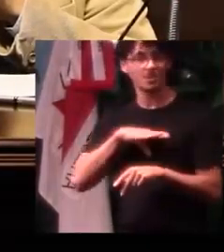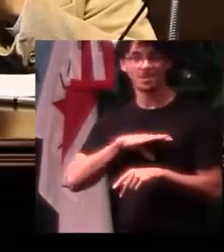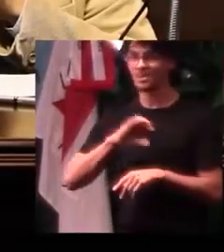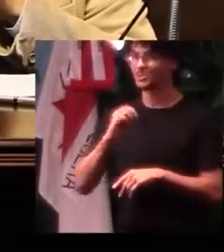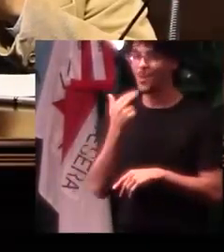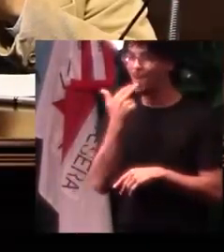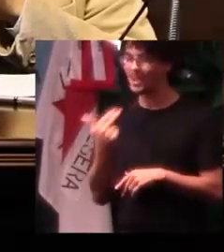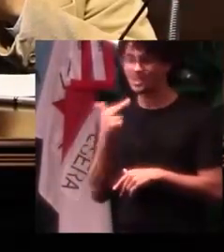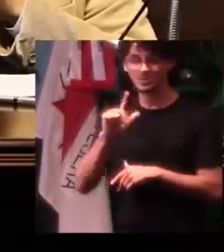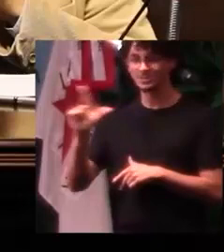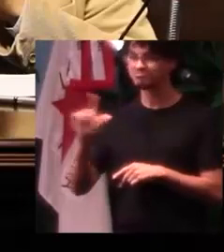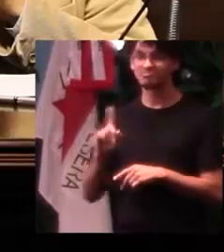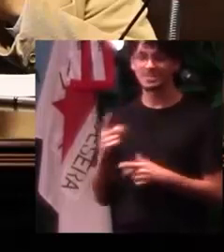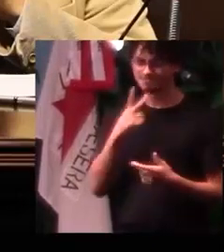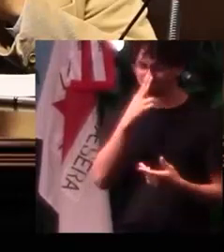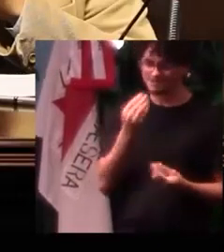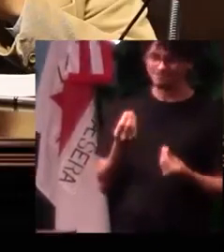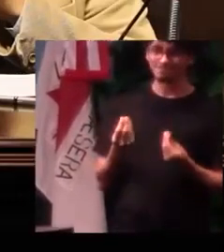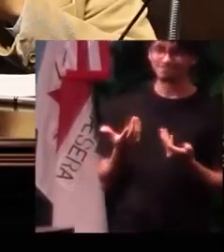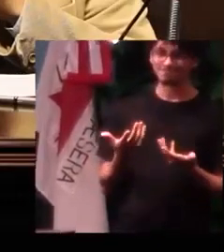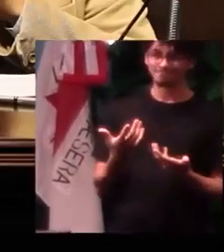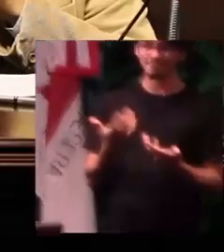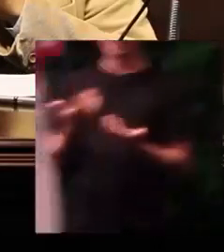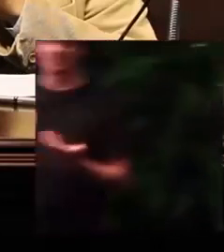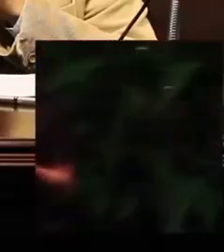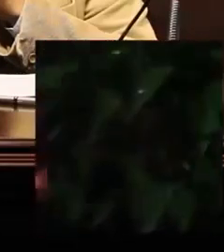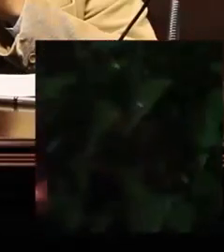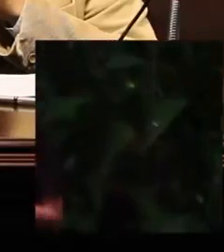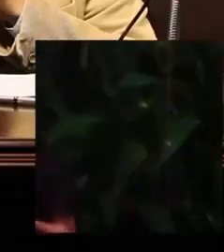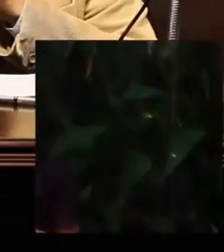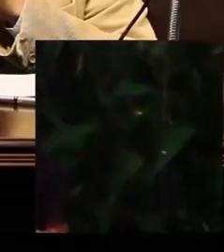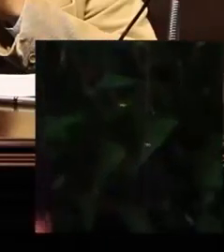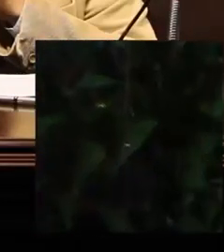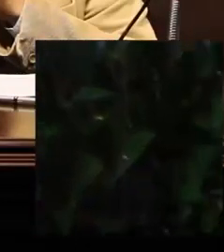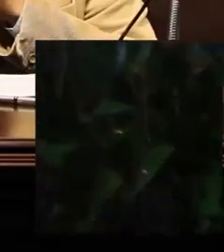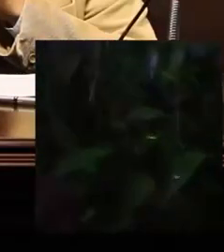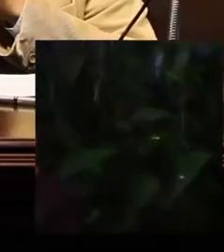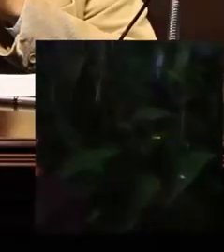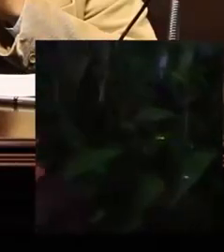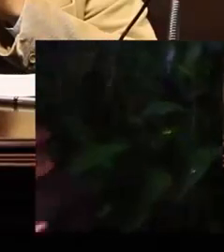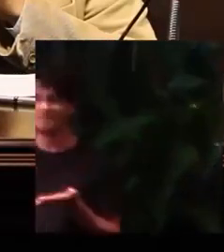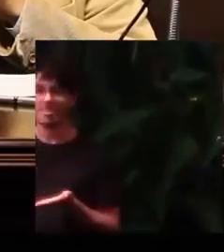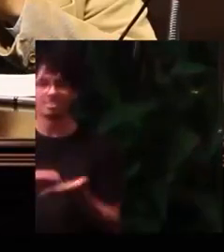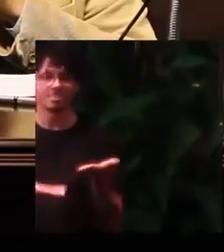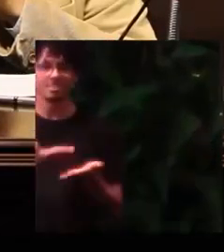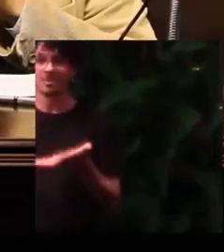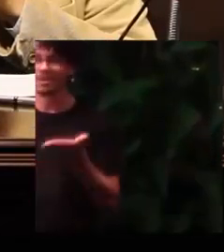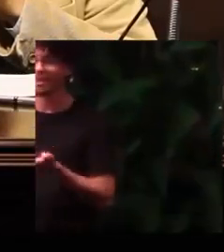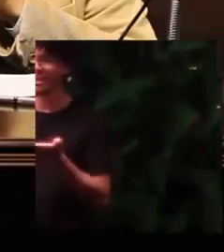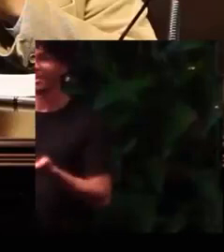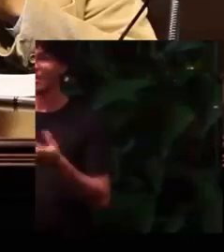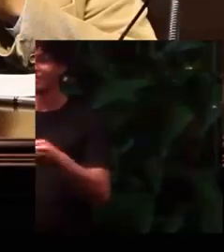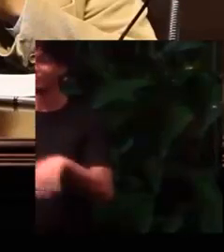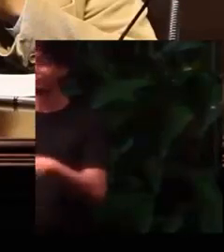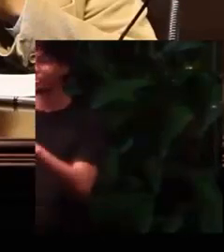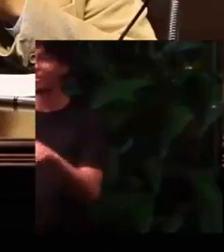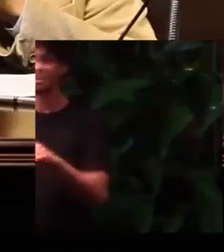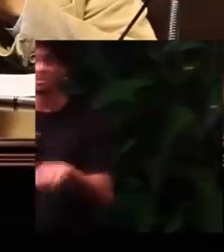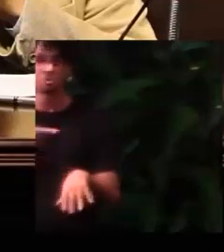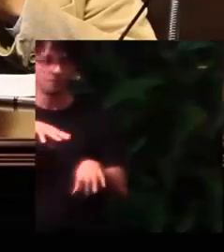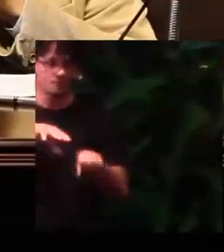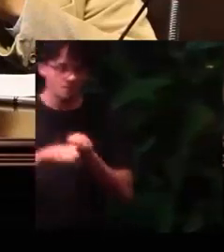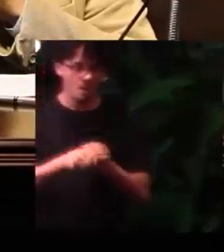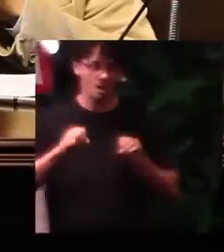dá aquele sentido para a gente, né? Inclusive assim, nós estamos desperdiçando recursos, formando pessoa que depois não vai trabalhar